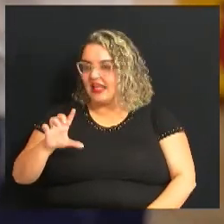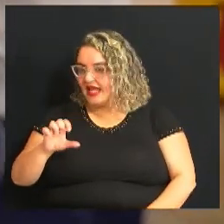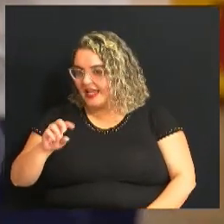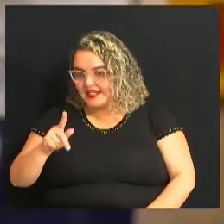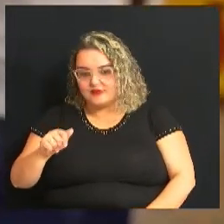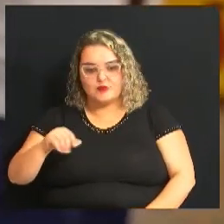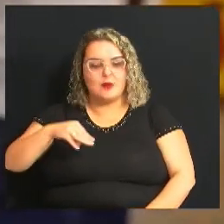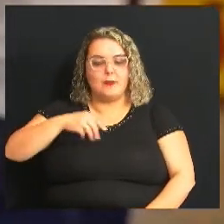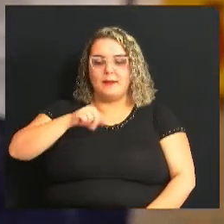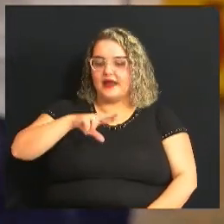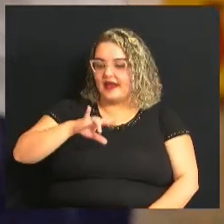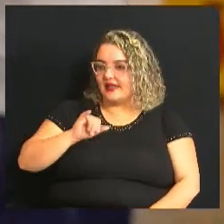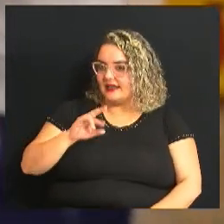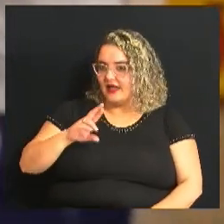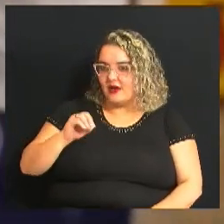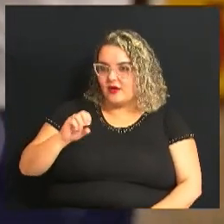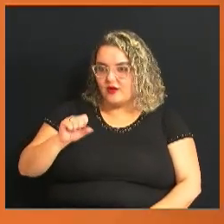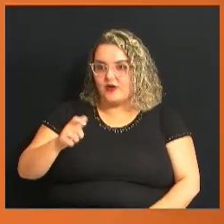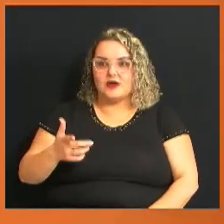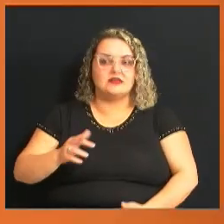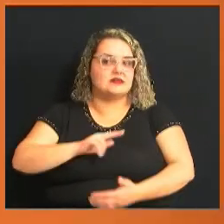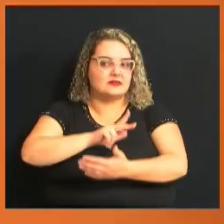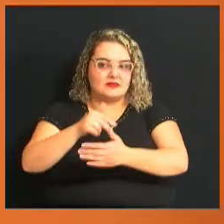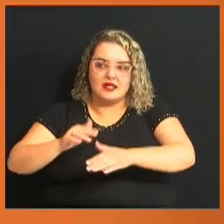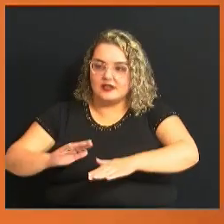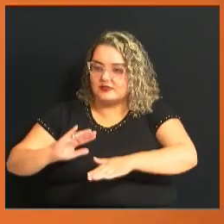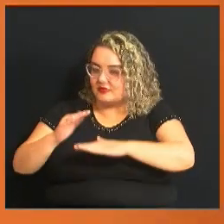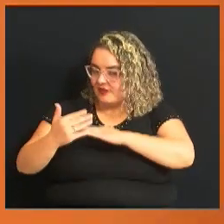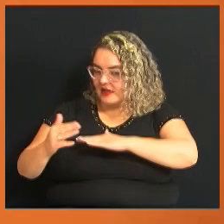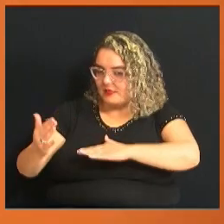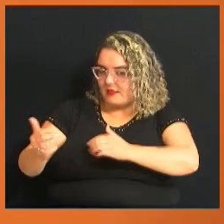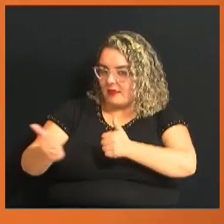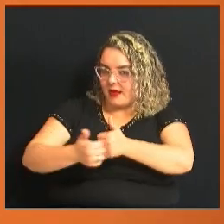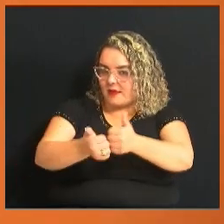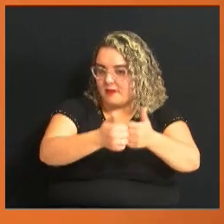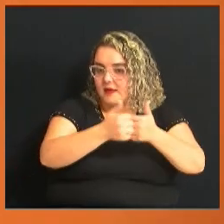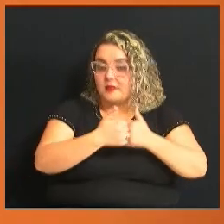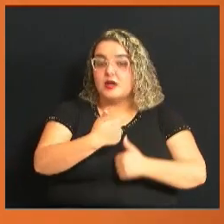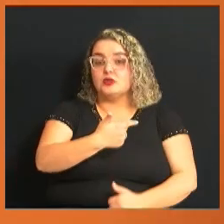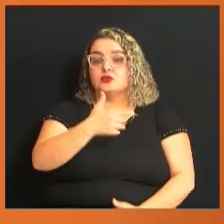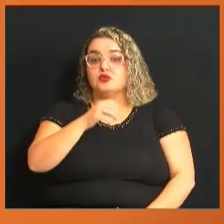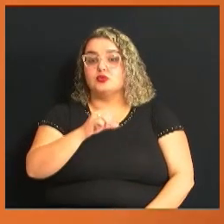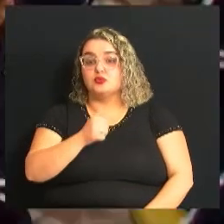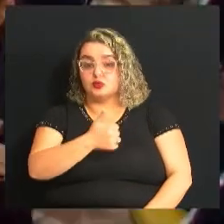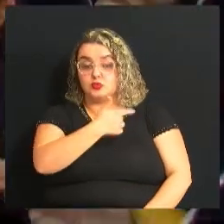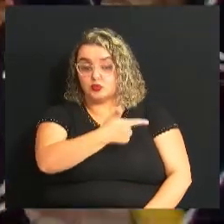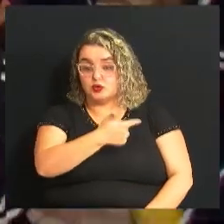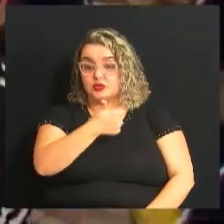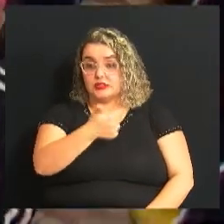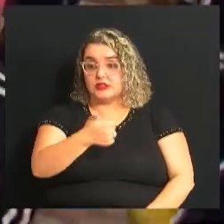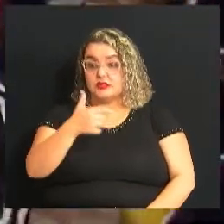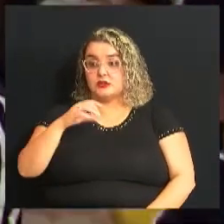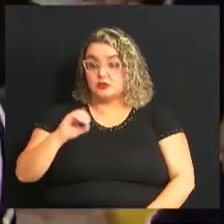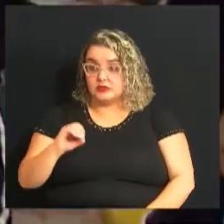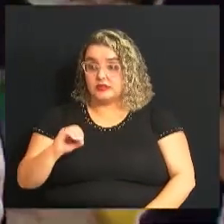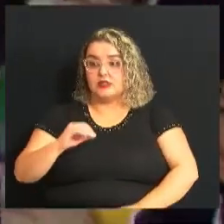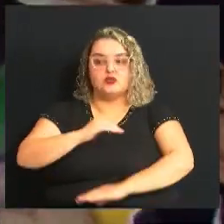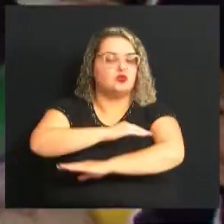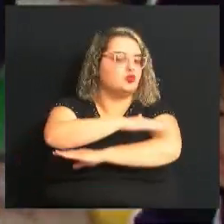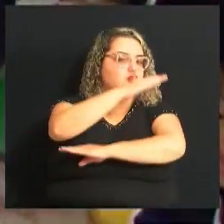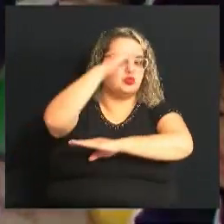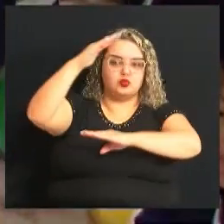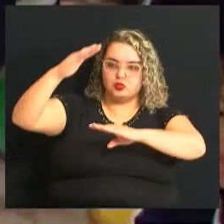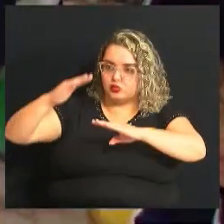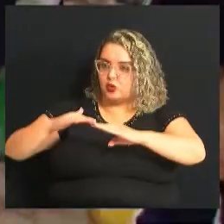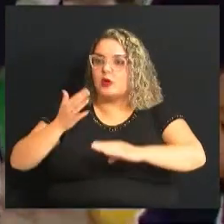Rosa, e muitos outros, e nós atendemos 210 crianças aqui na casa, em período integral, criança